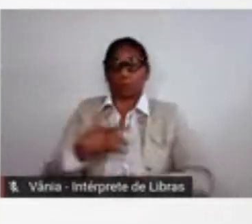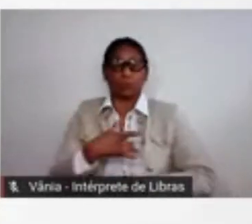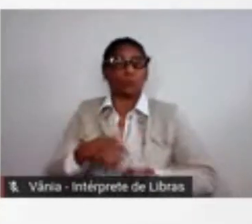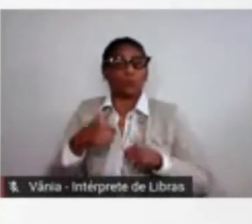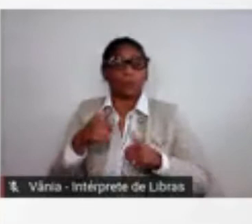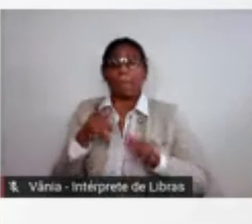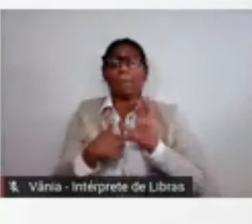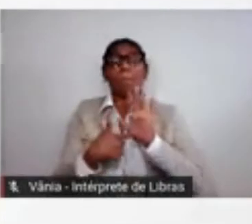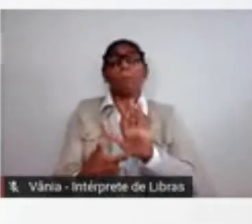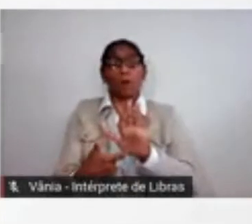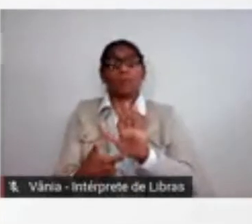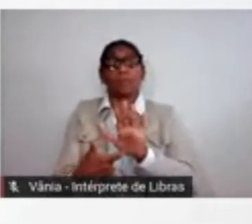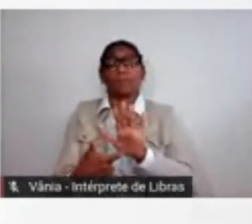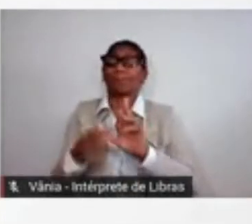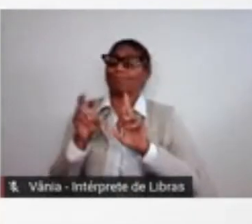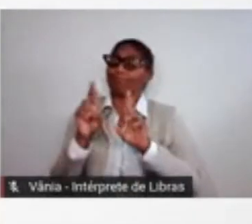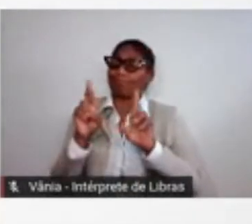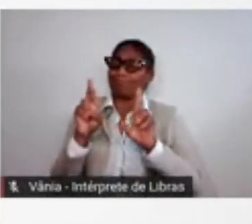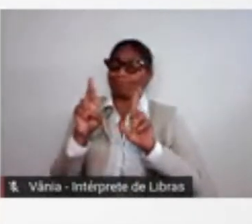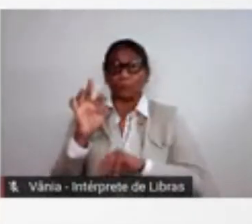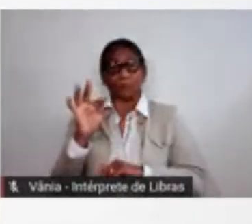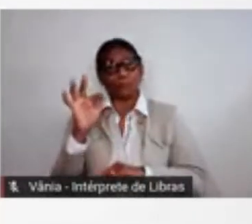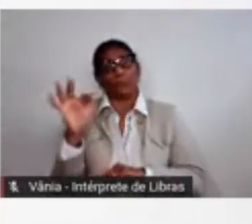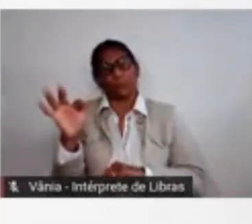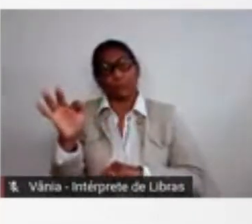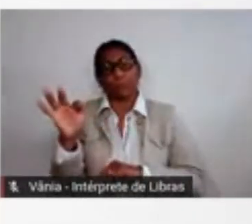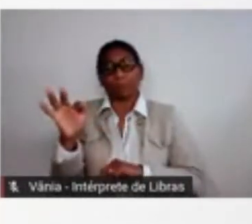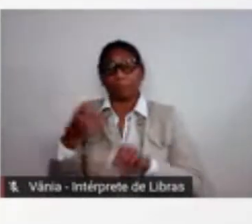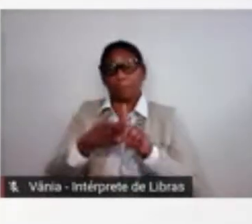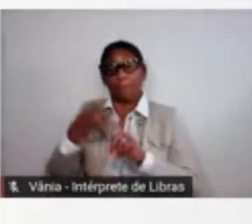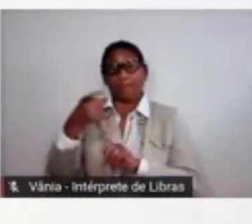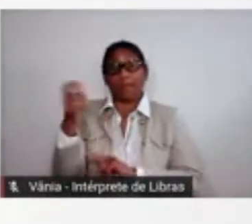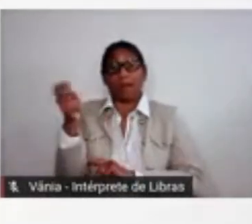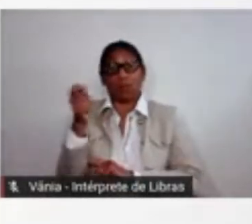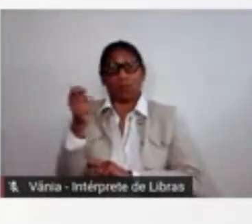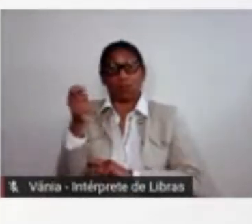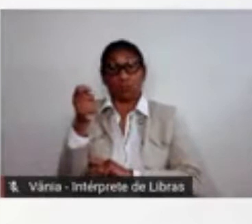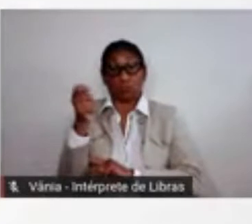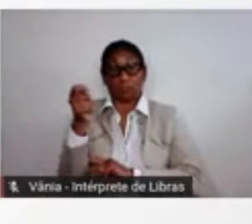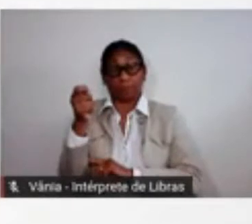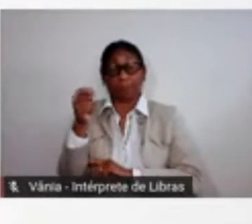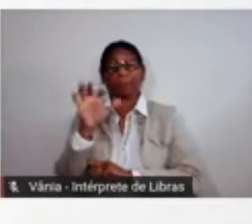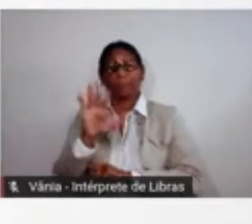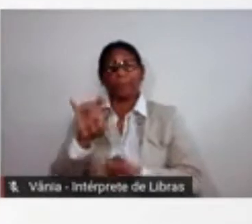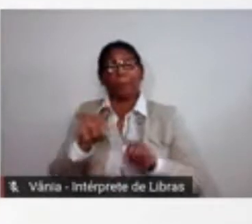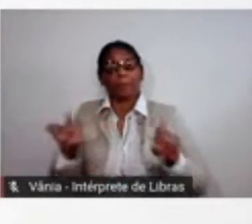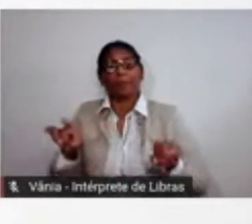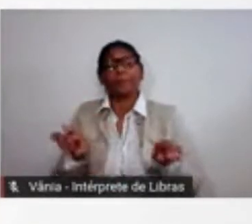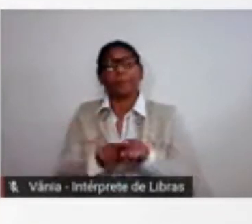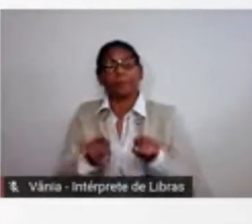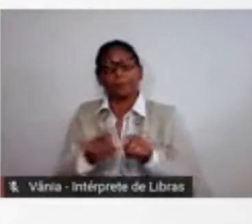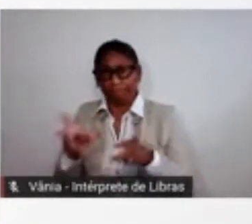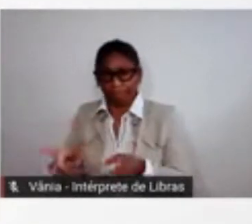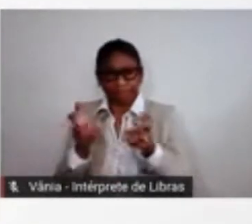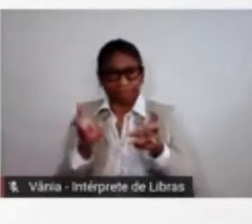que nos dá uma boa expectativa a esse mês de agosto. Nós também estamos observando, além de